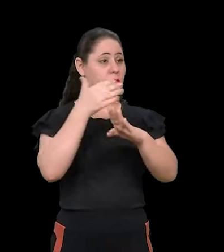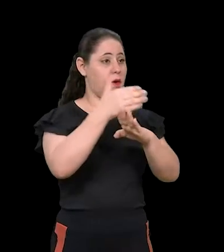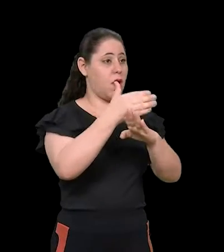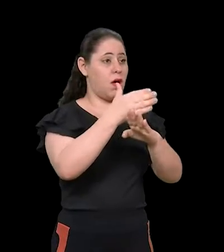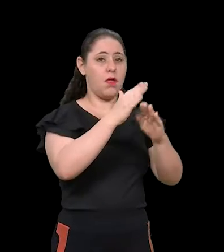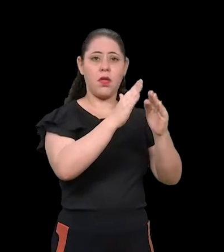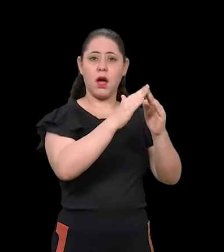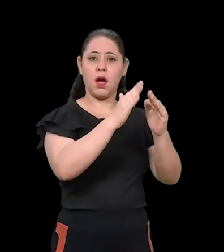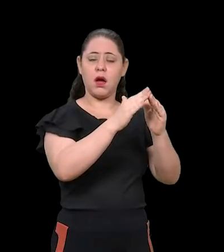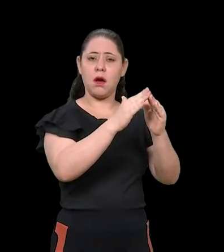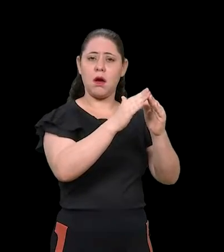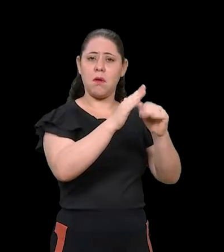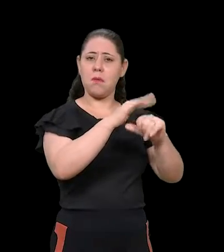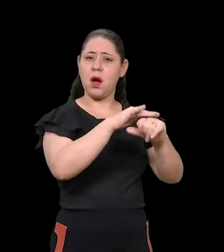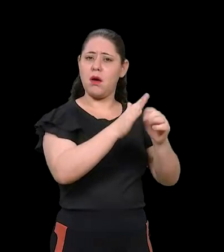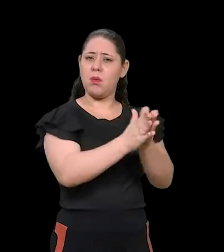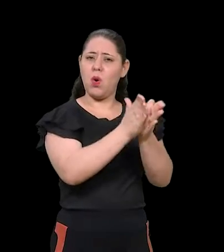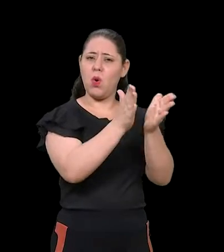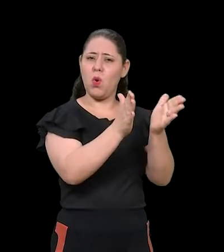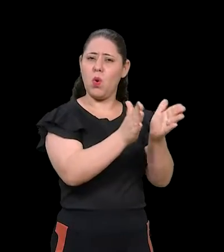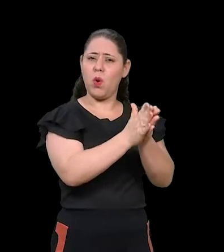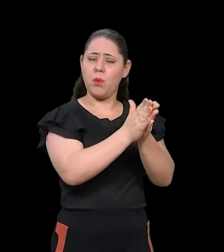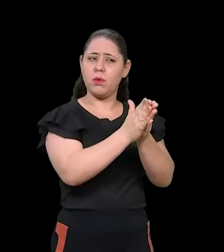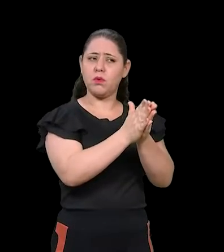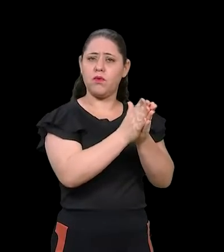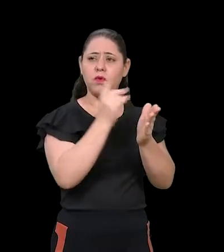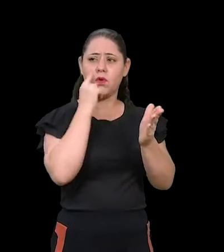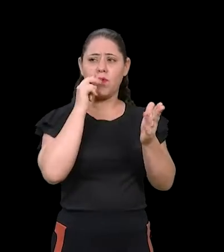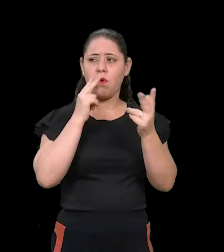mais humilde. Né? Então, essa convivência,